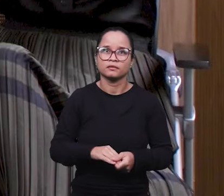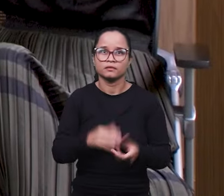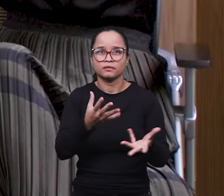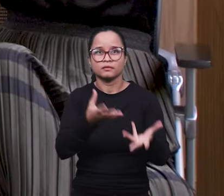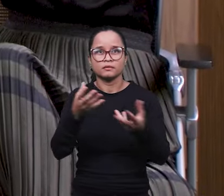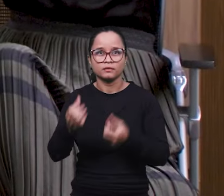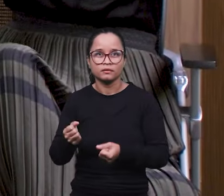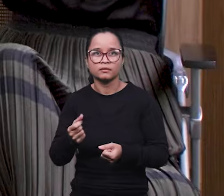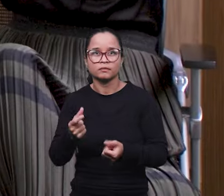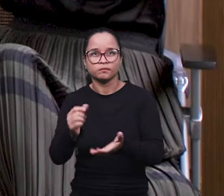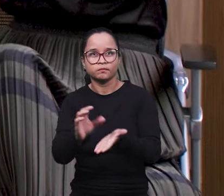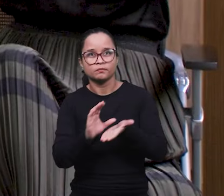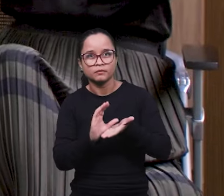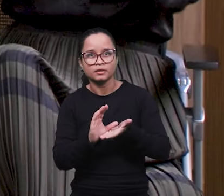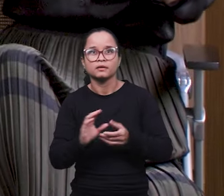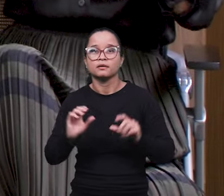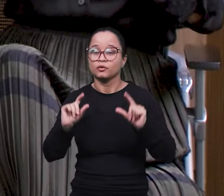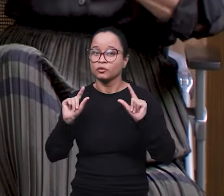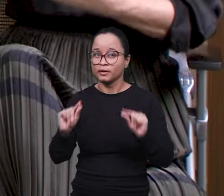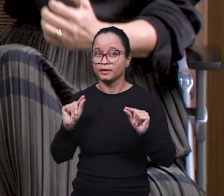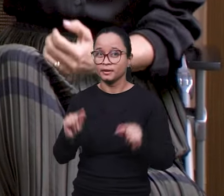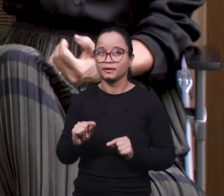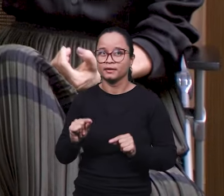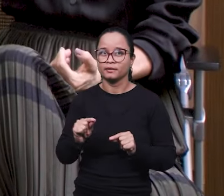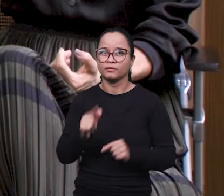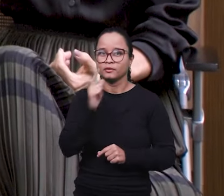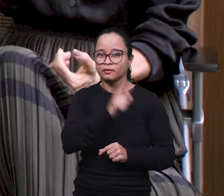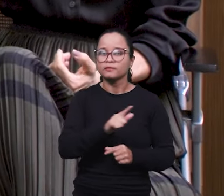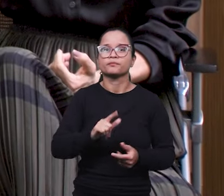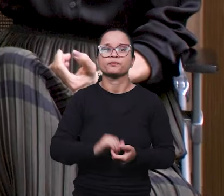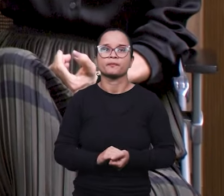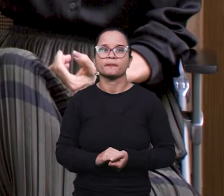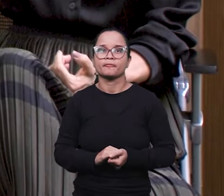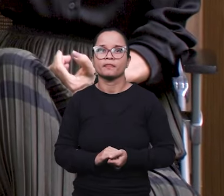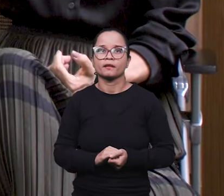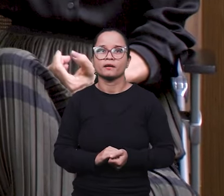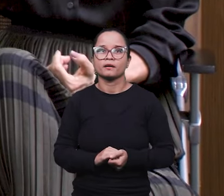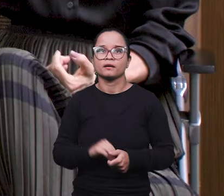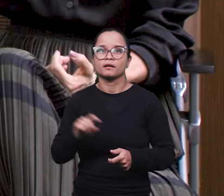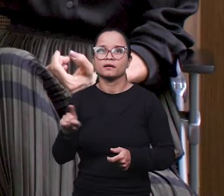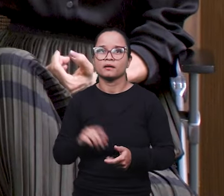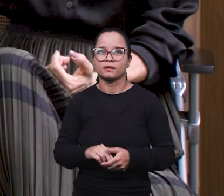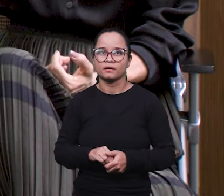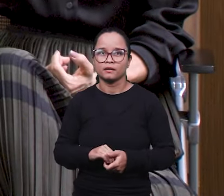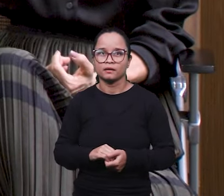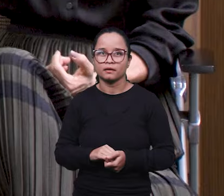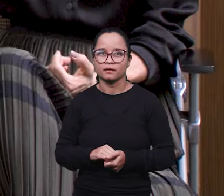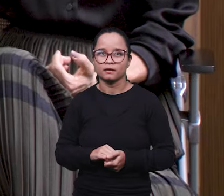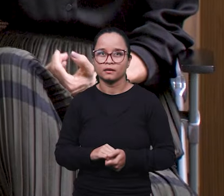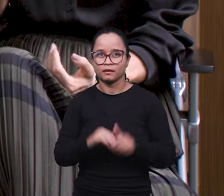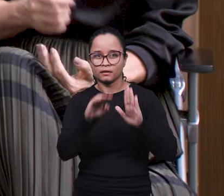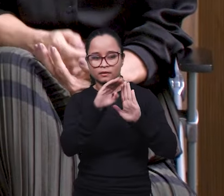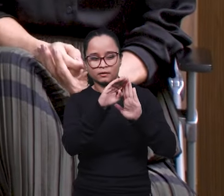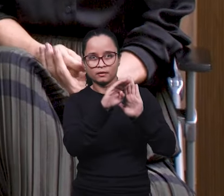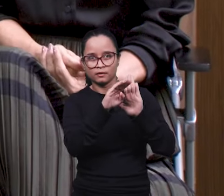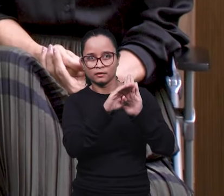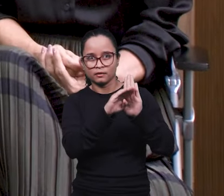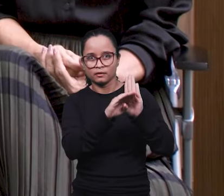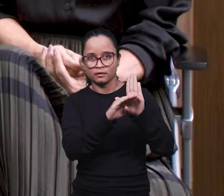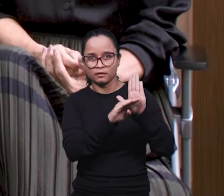recurso ela vira uma Embaixadora para captar recurso para a Vitória também completou esticou todos os